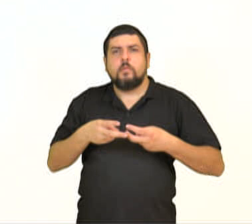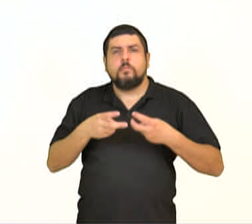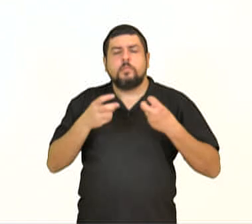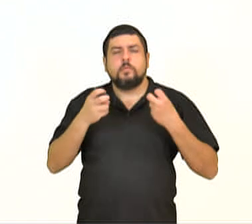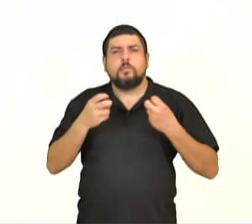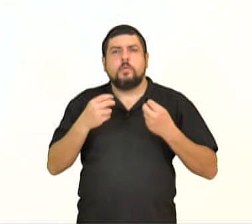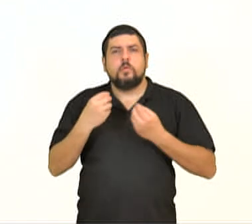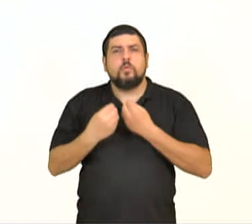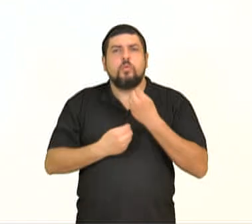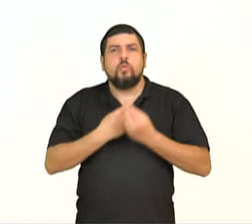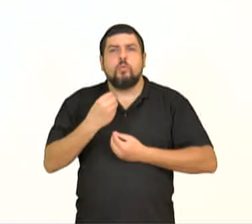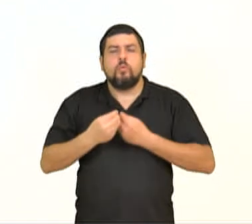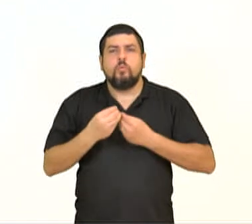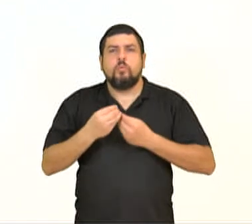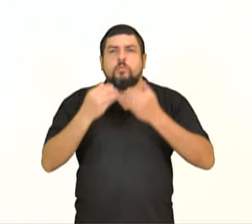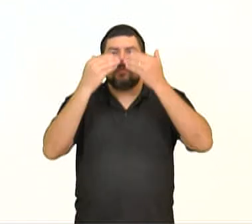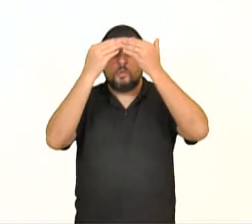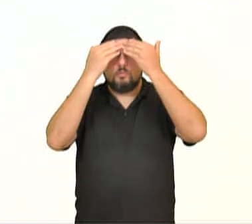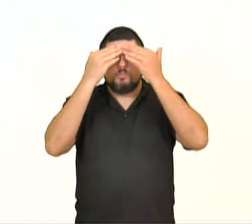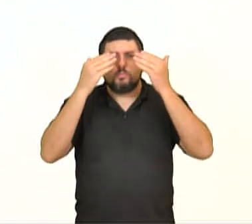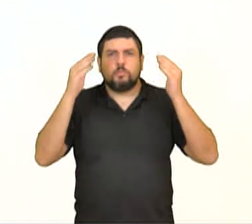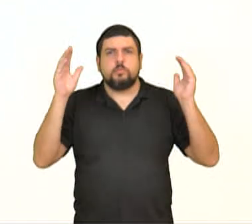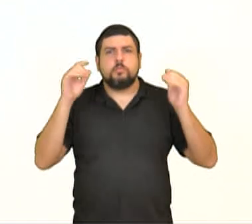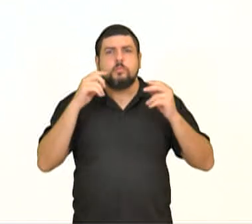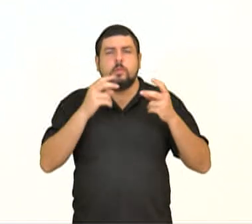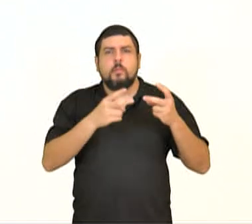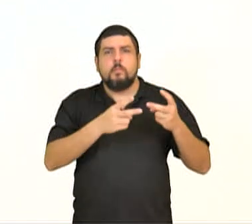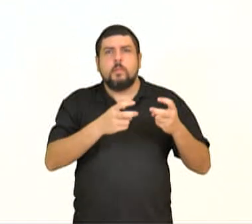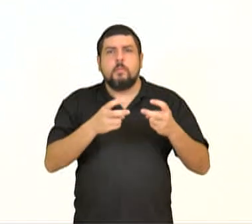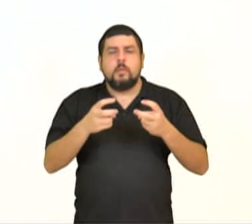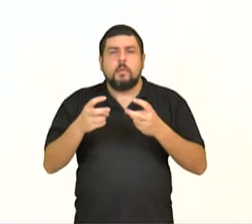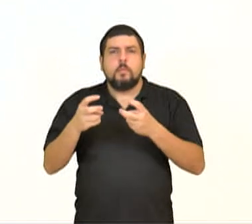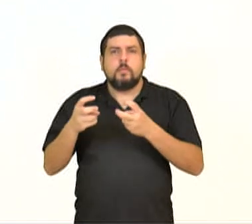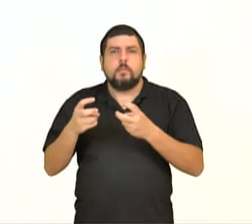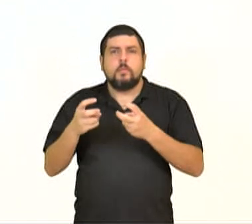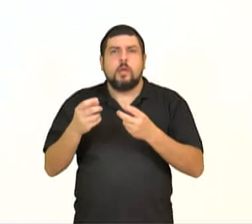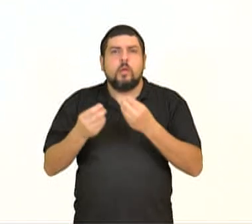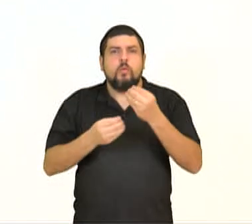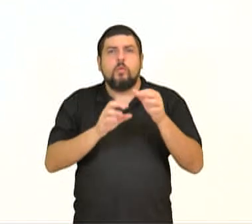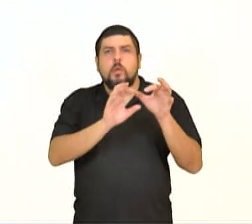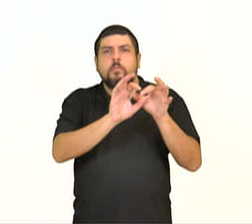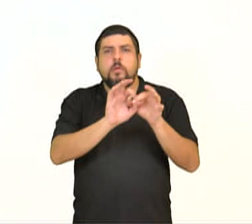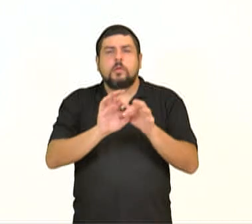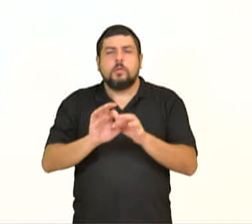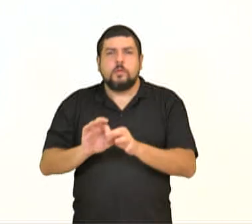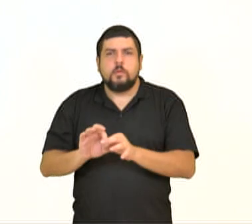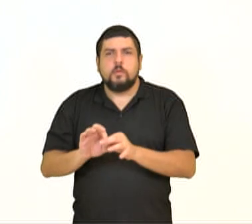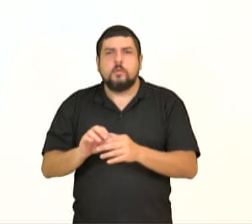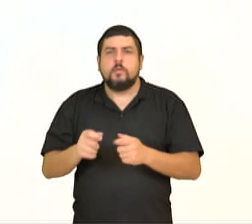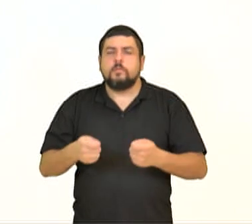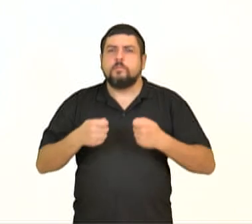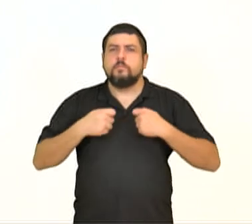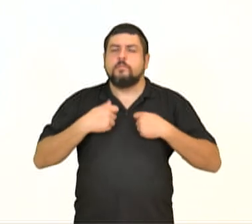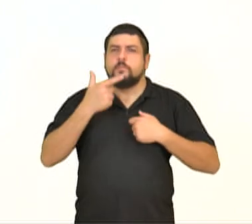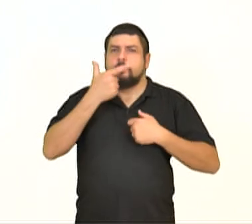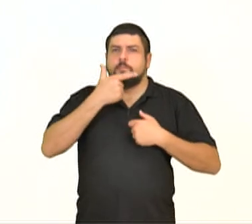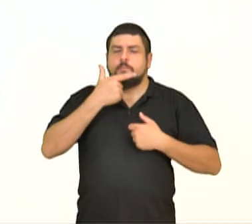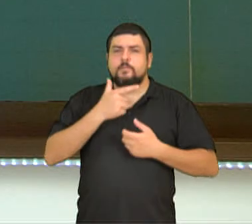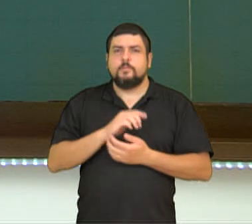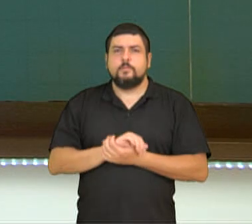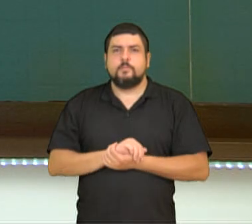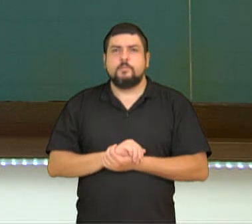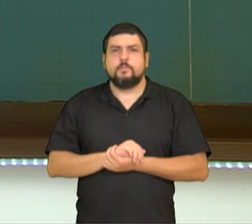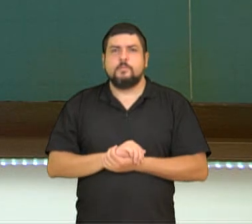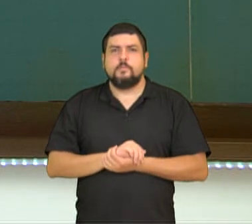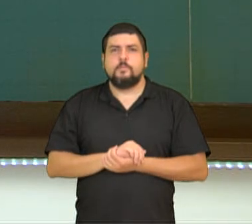global, interpretando ali a charge de acordo também com a intencionalidade de quem elaborou. Vamos